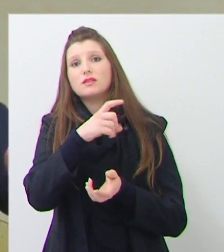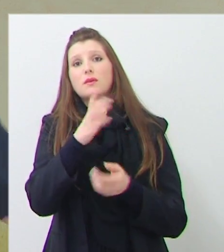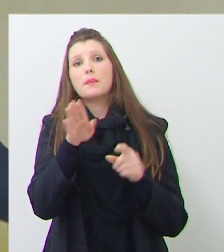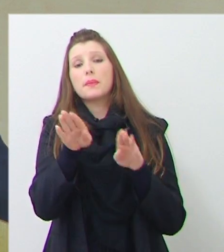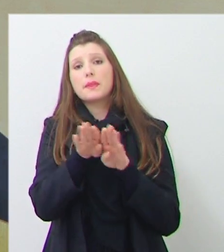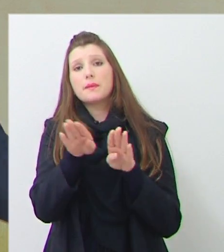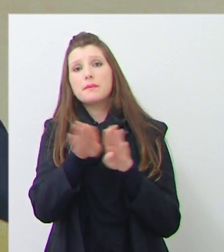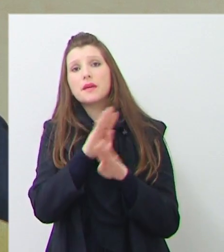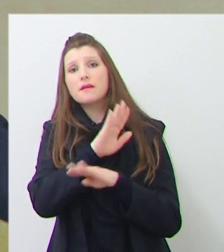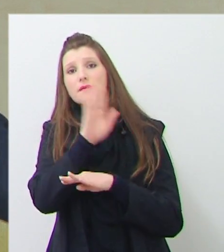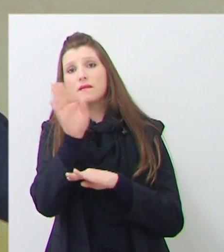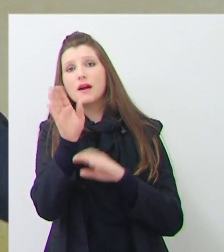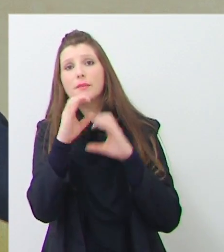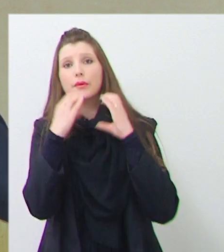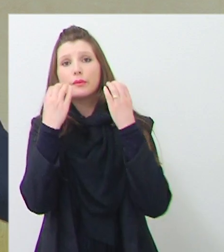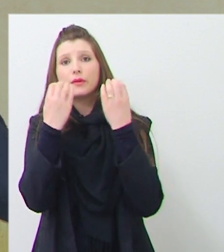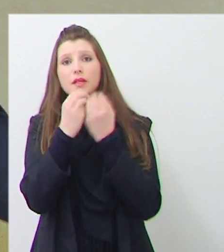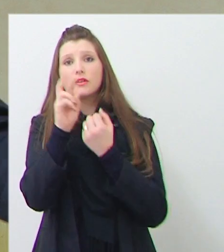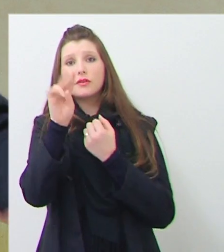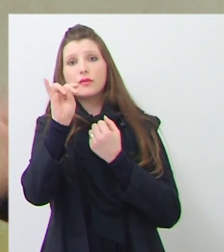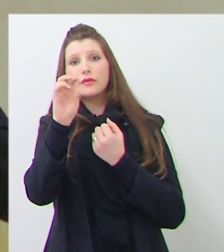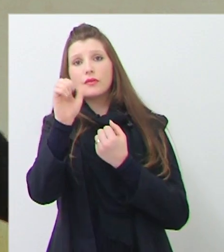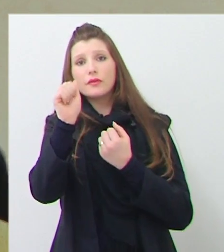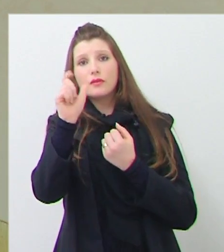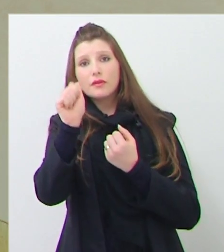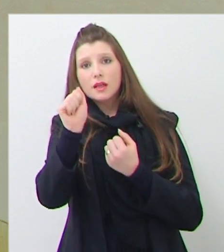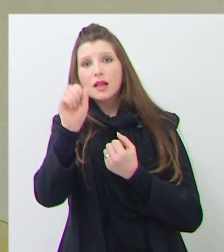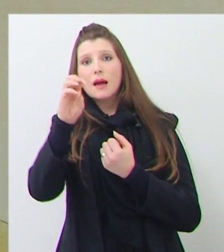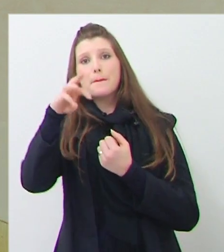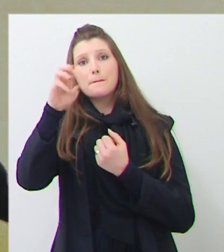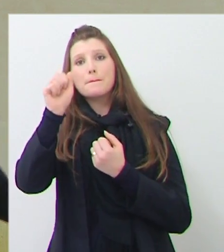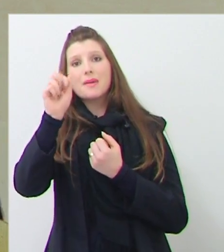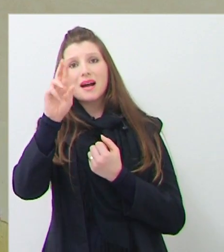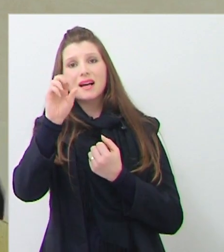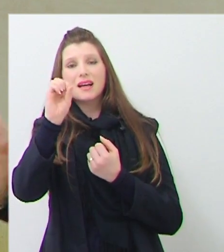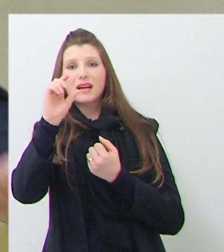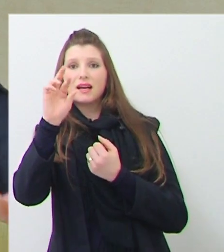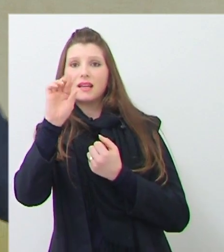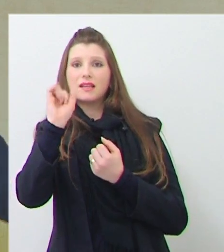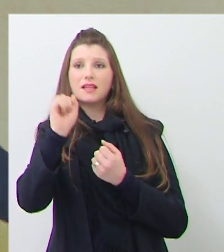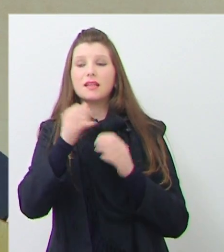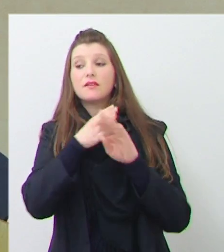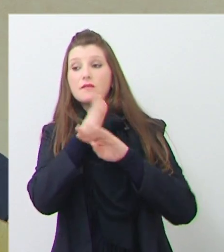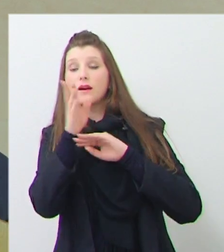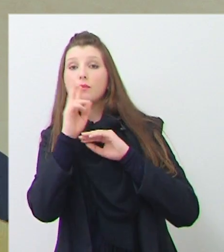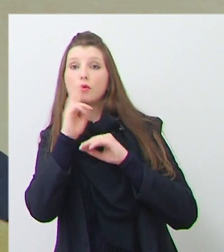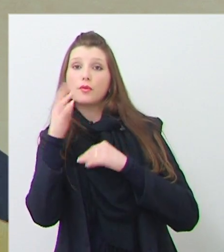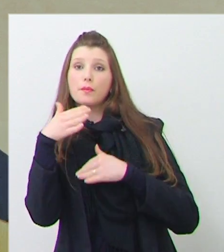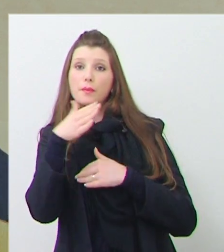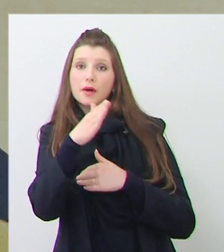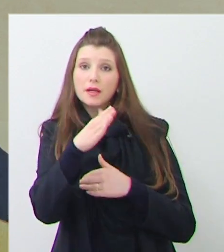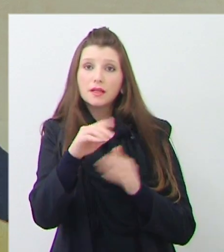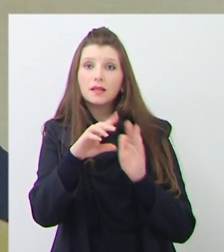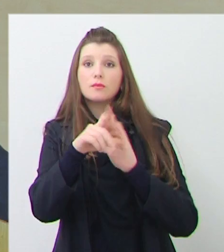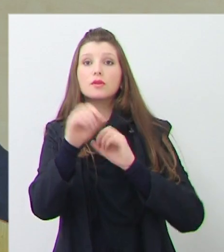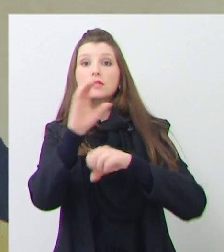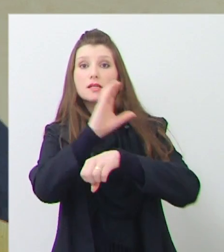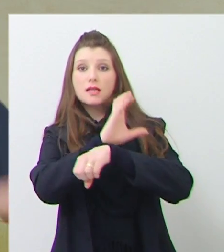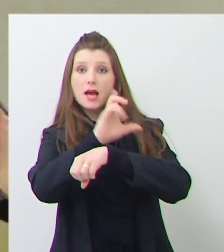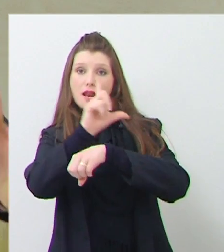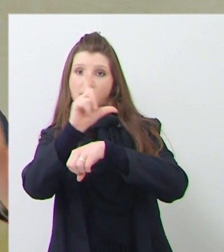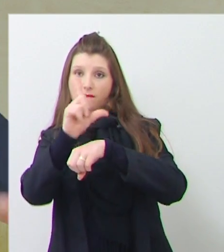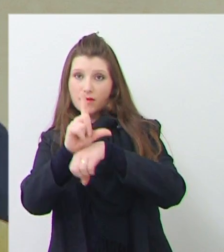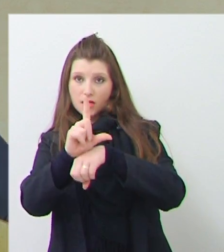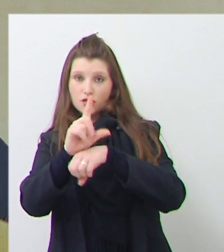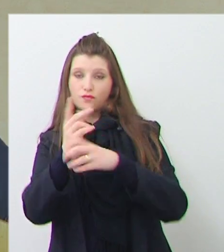para a comunidade da Vila Macarini. Mina União, Vila Macarini, sai no Rio Maine, é um acesso que vai para o Caravaggio. Eu acho que